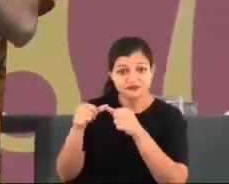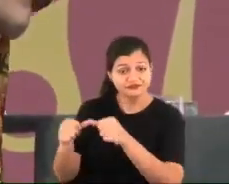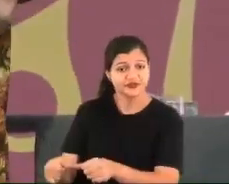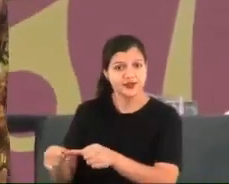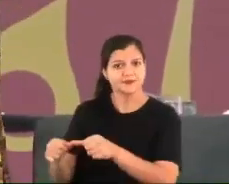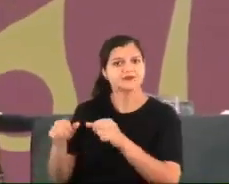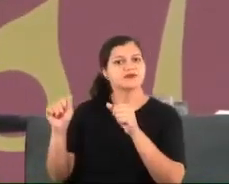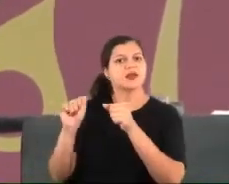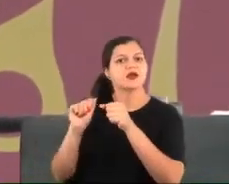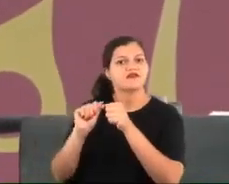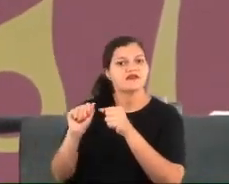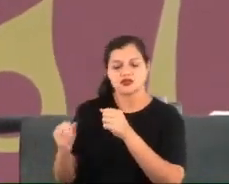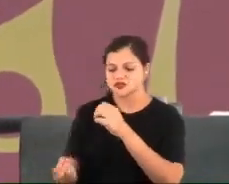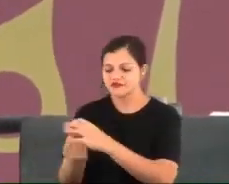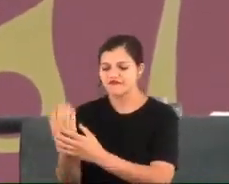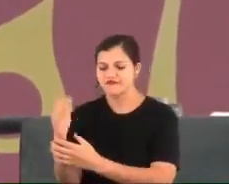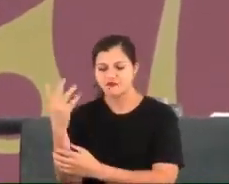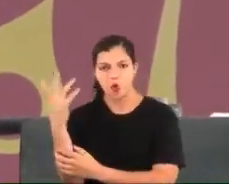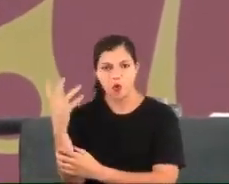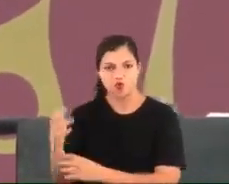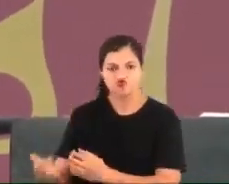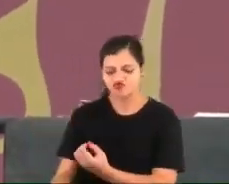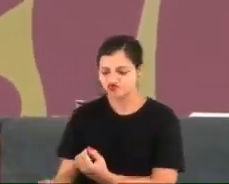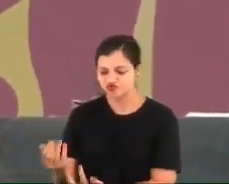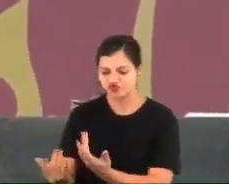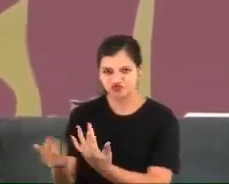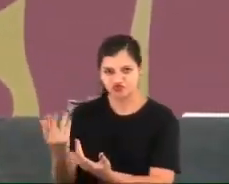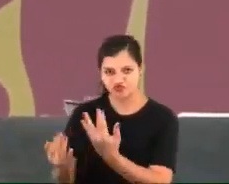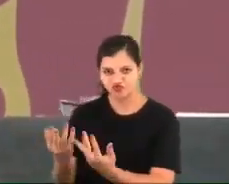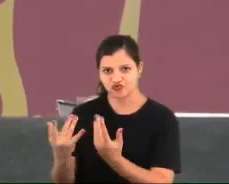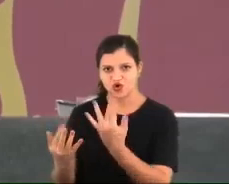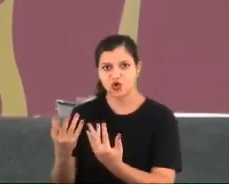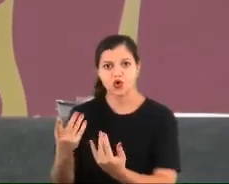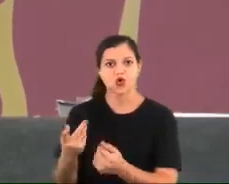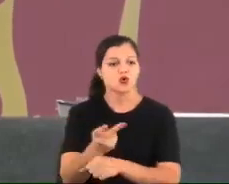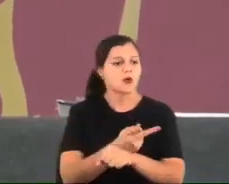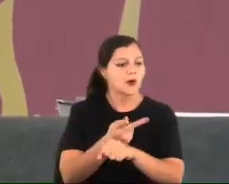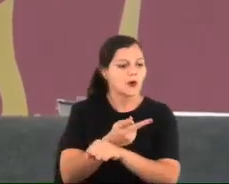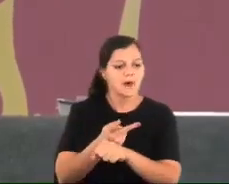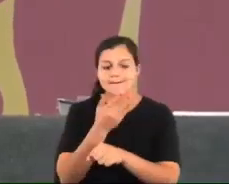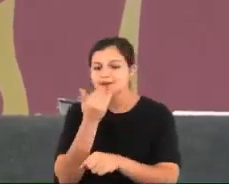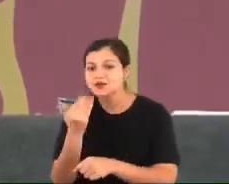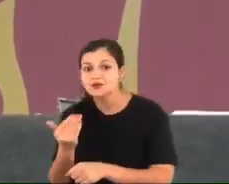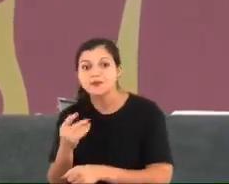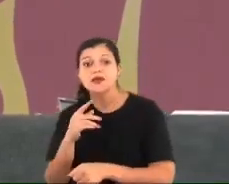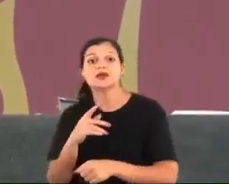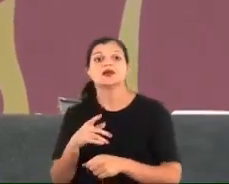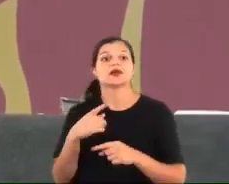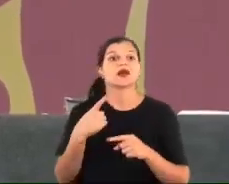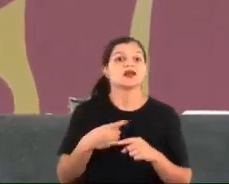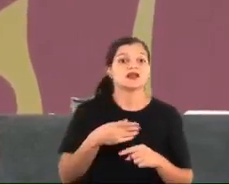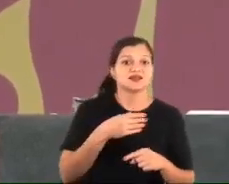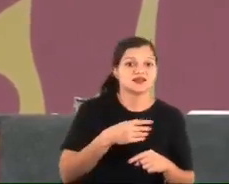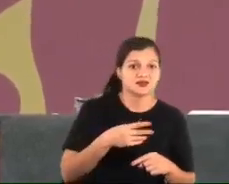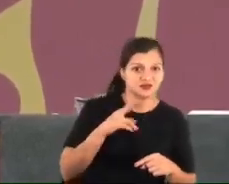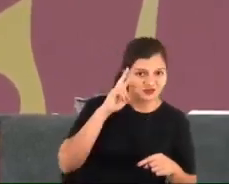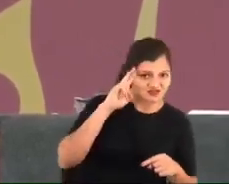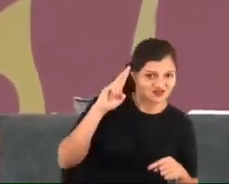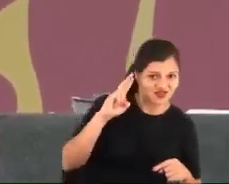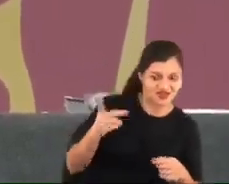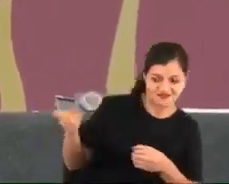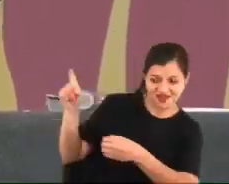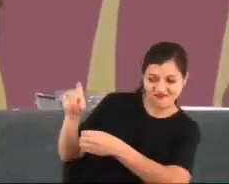vocês, façam fogo, achem comida, que eu volto daqui a 3 dias. Rapaz, ali eu